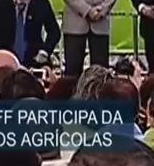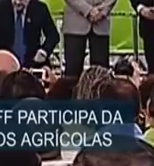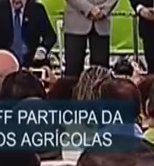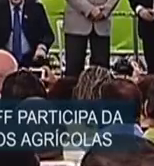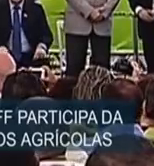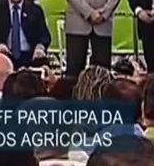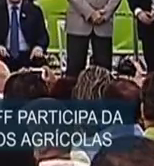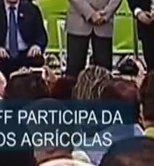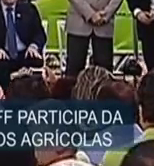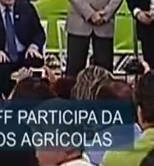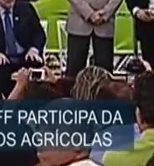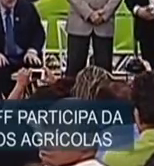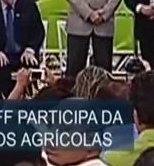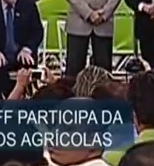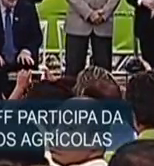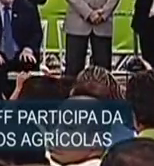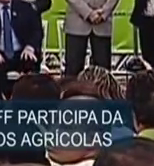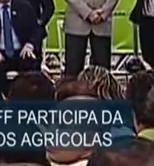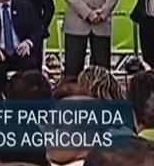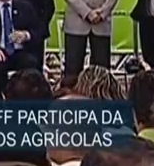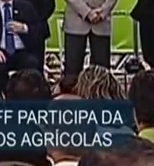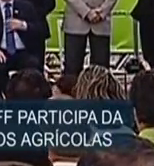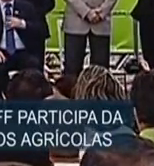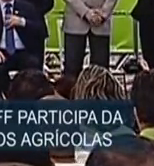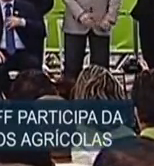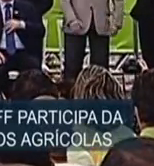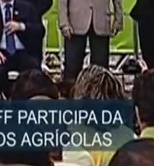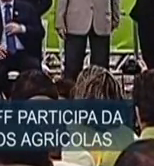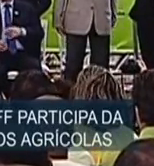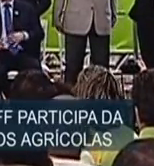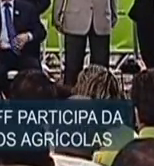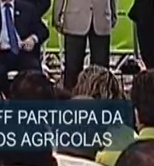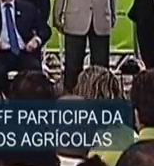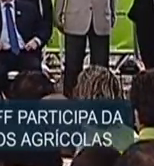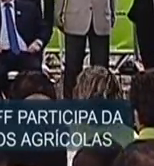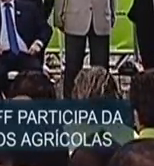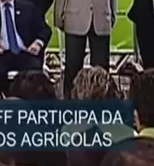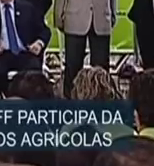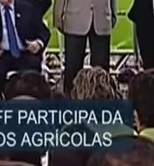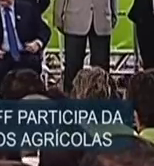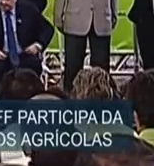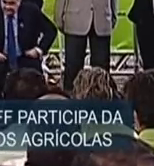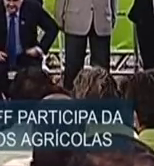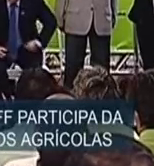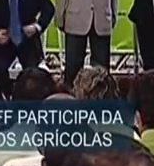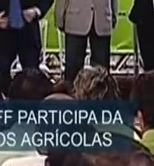dando início a esta cerimônia ouviremos o hino nacional